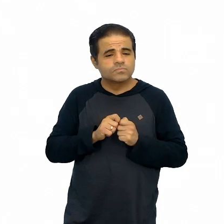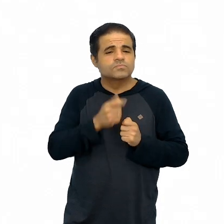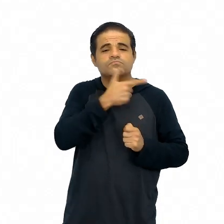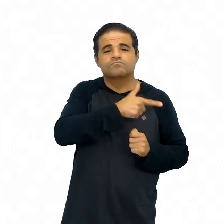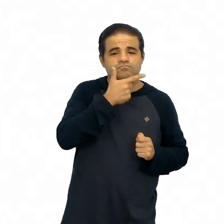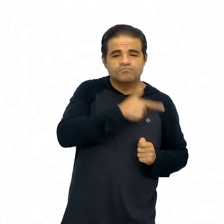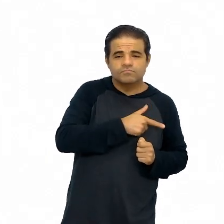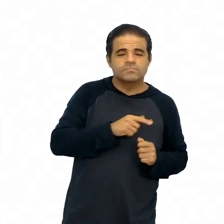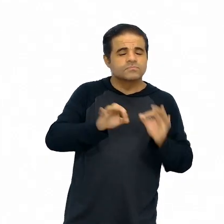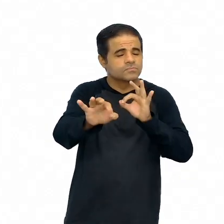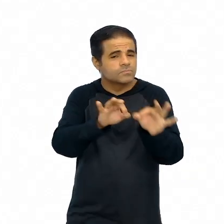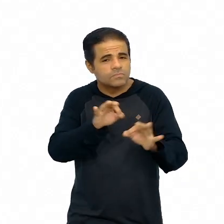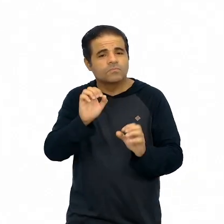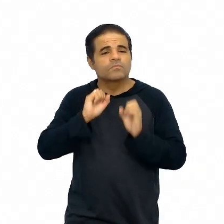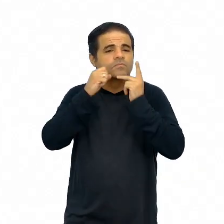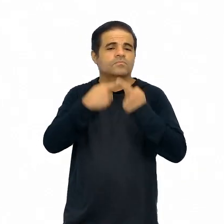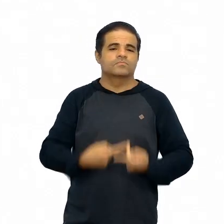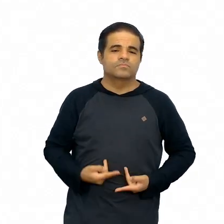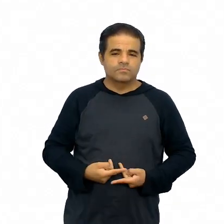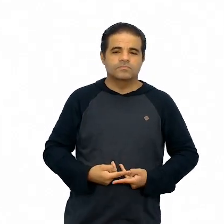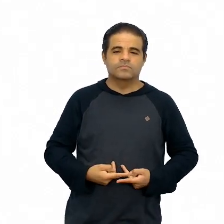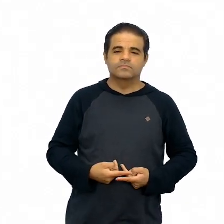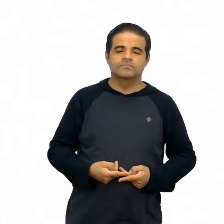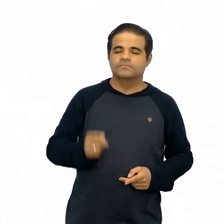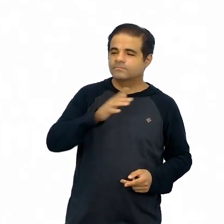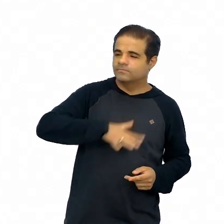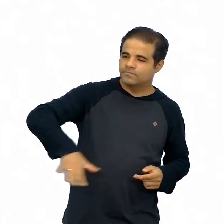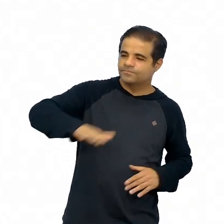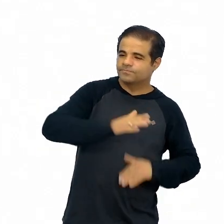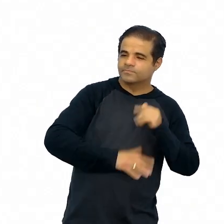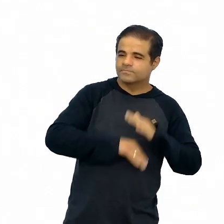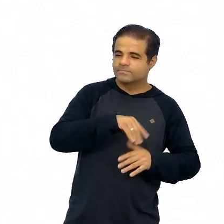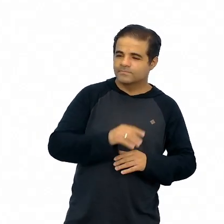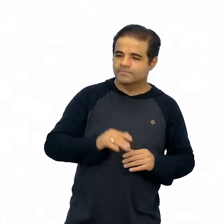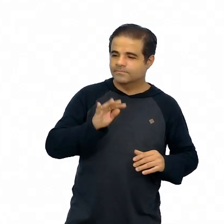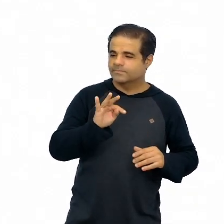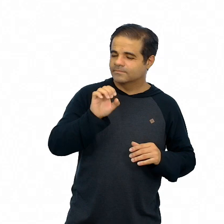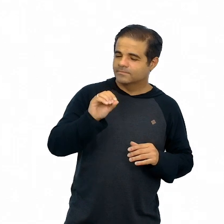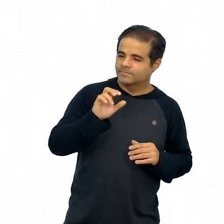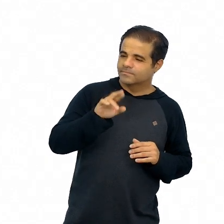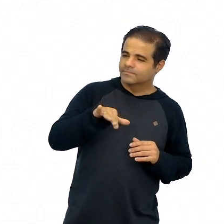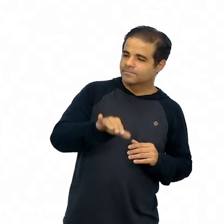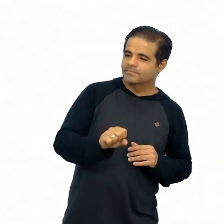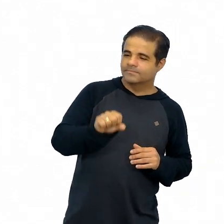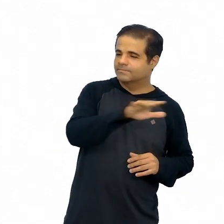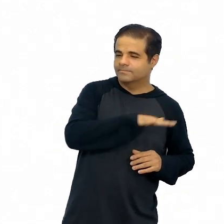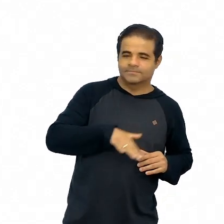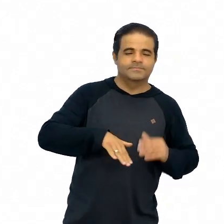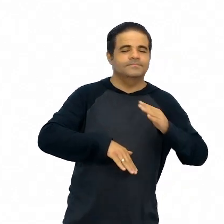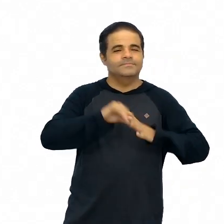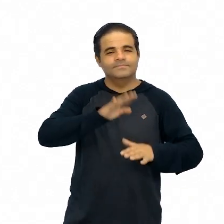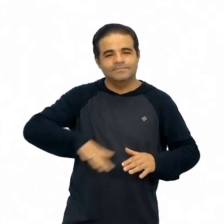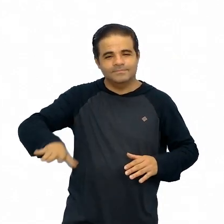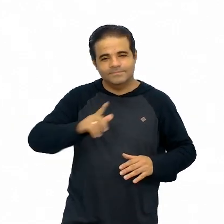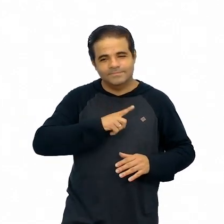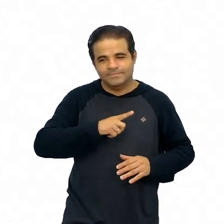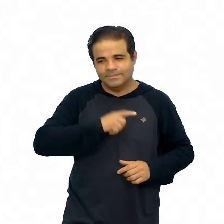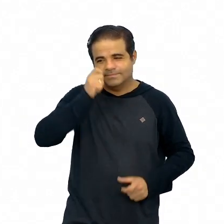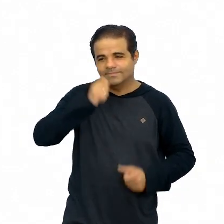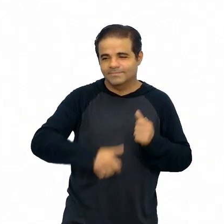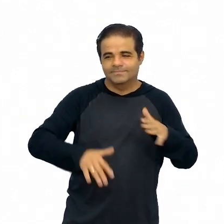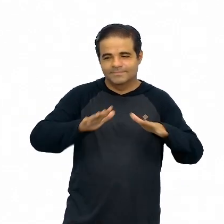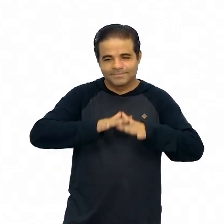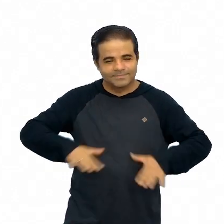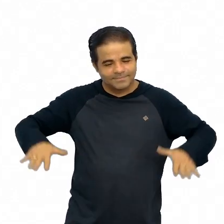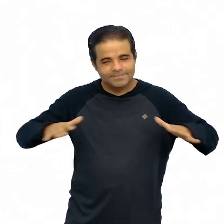consegue reconhecer o teorema de Pitágoras em algumas situações de problema? Eu preciso,